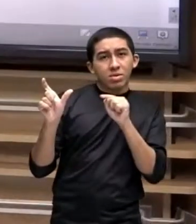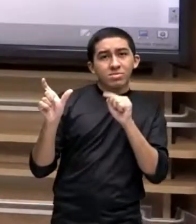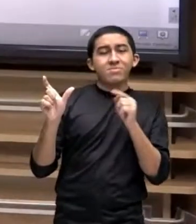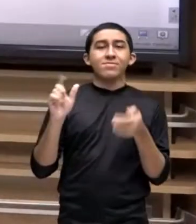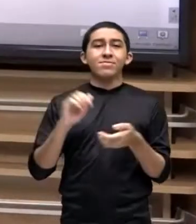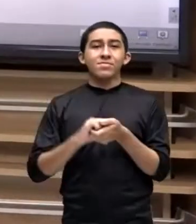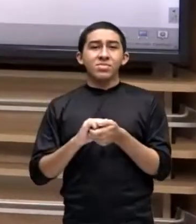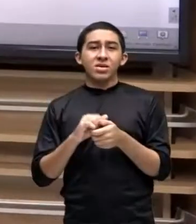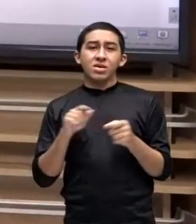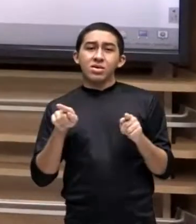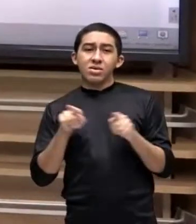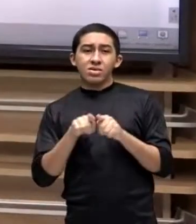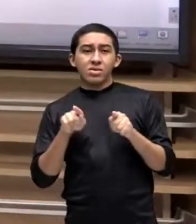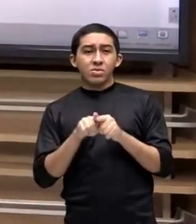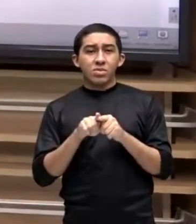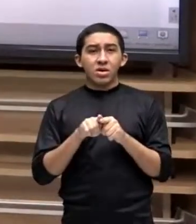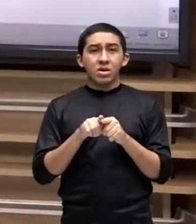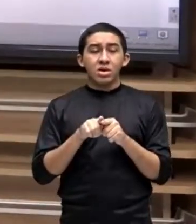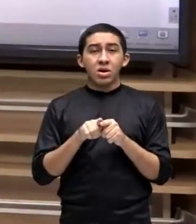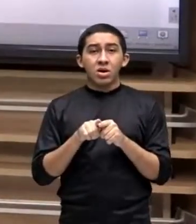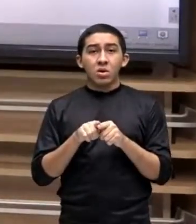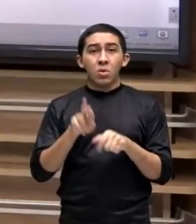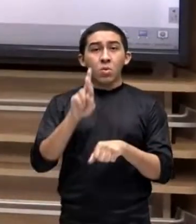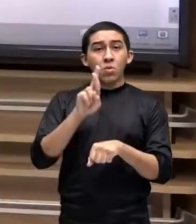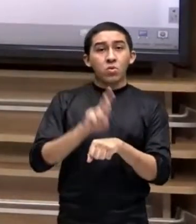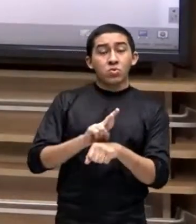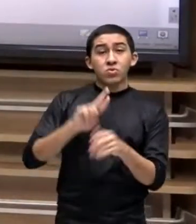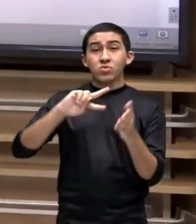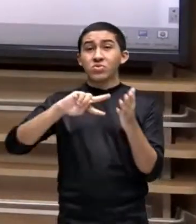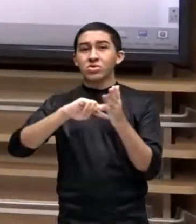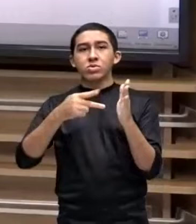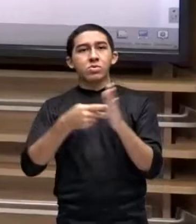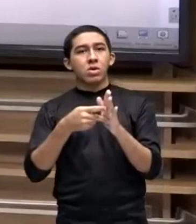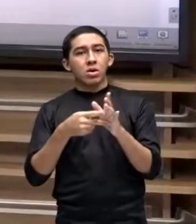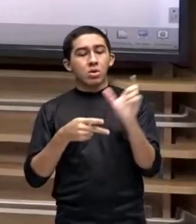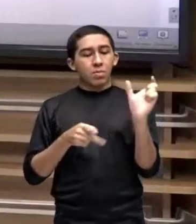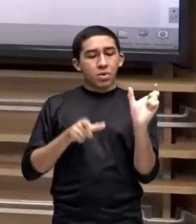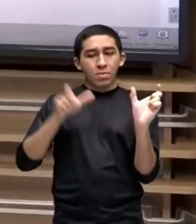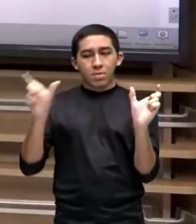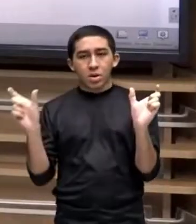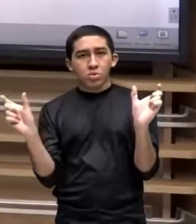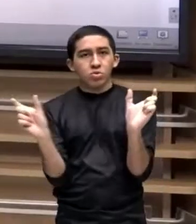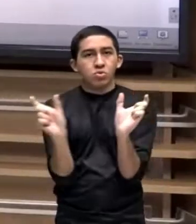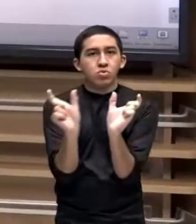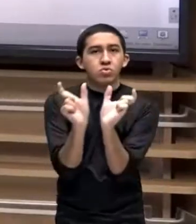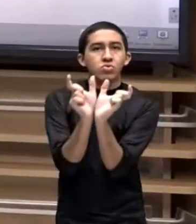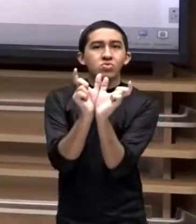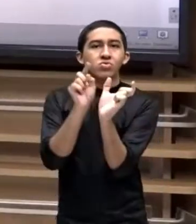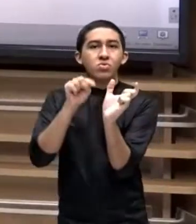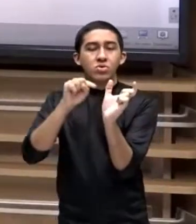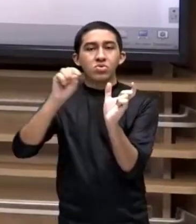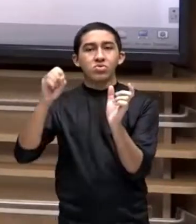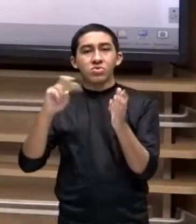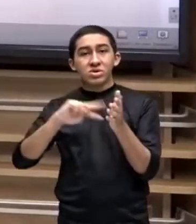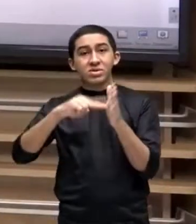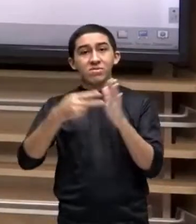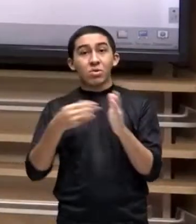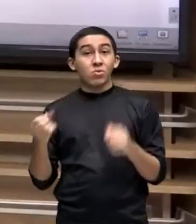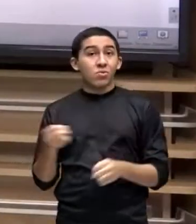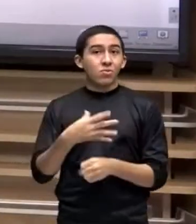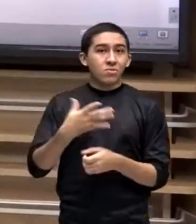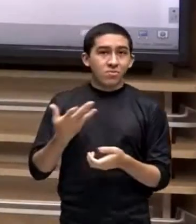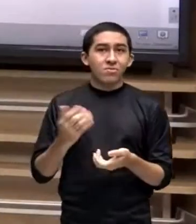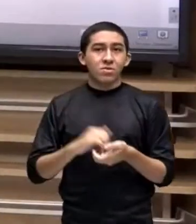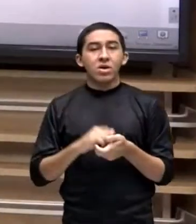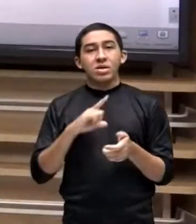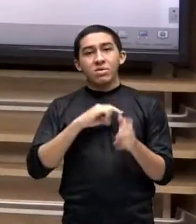brincam, vamos dizer assim, se apoiam nos sentidos que as palavras em conjunto, em combinação, podem gerar. Há figuras